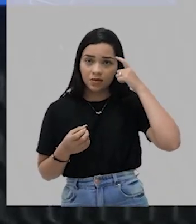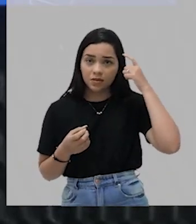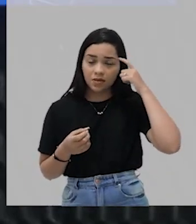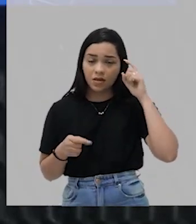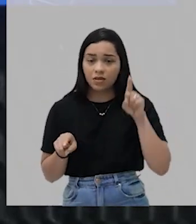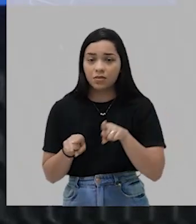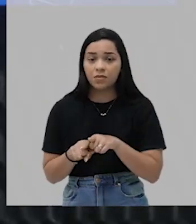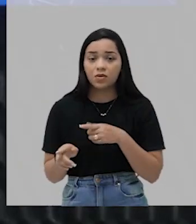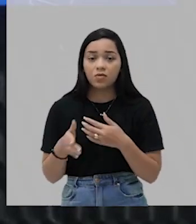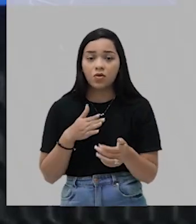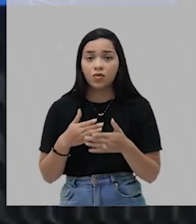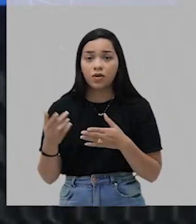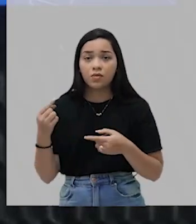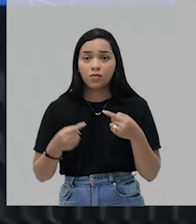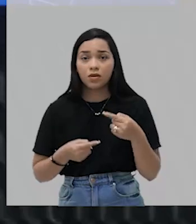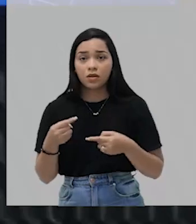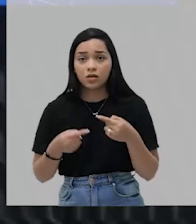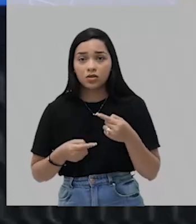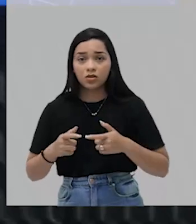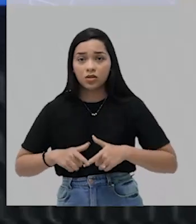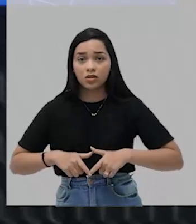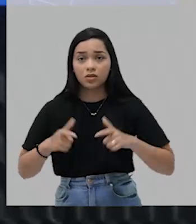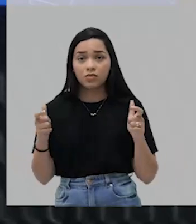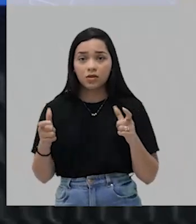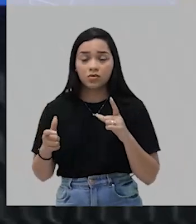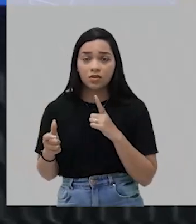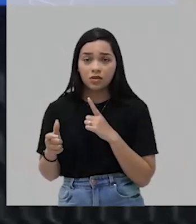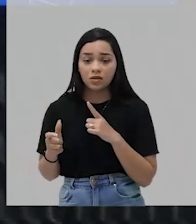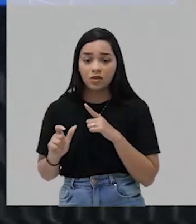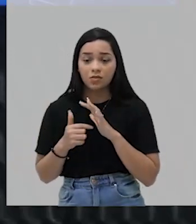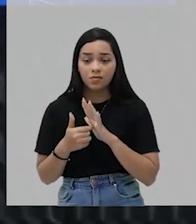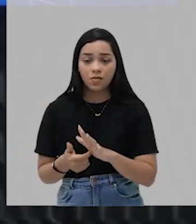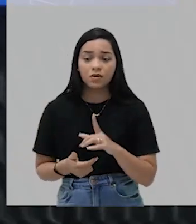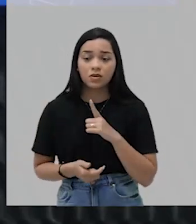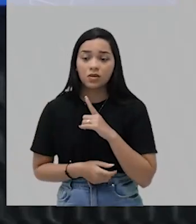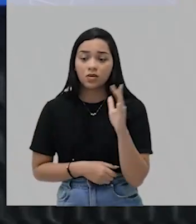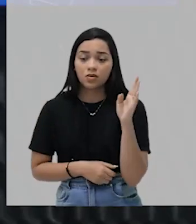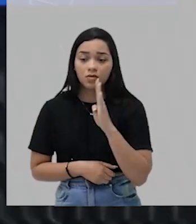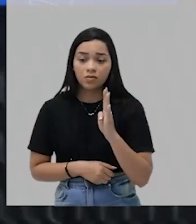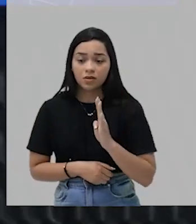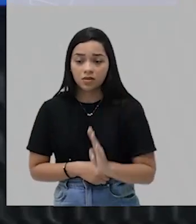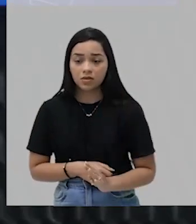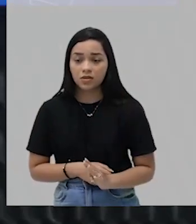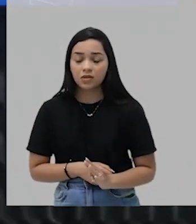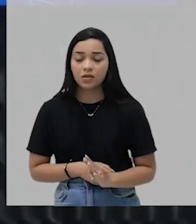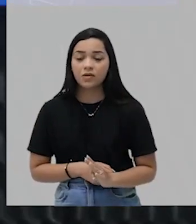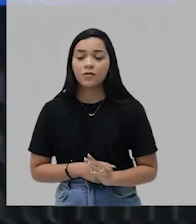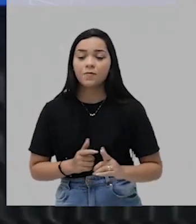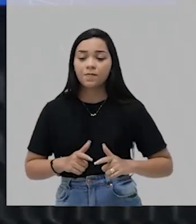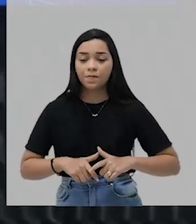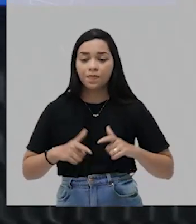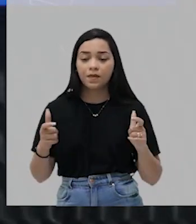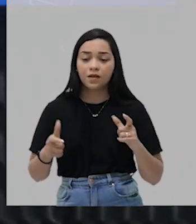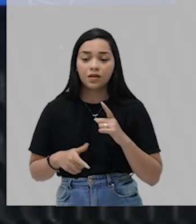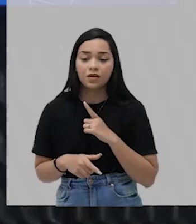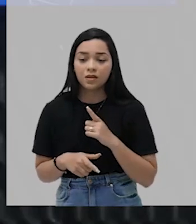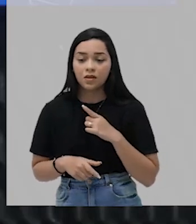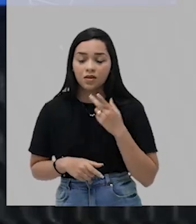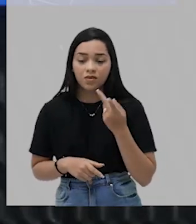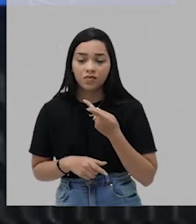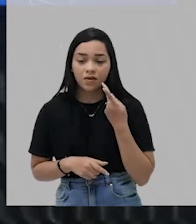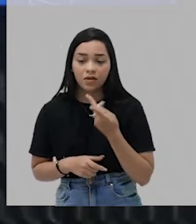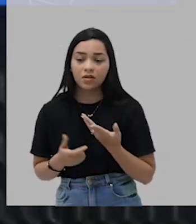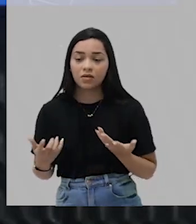que qualquer política de crescimento que se possa ter no Brasil, um crescimento, socialmente